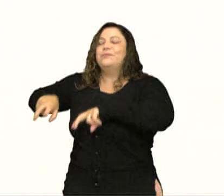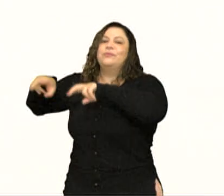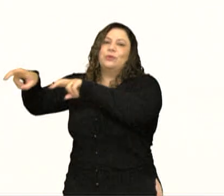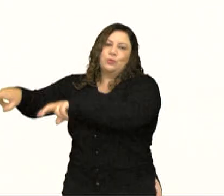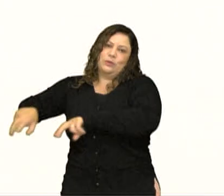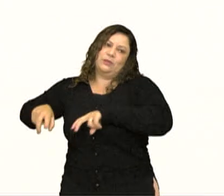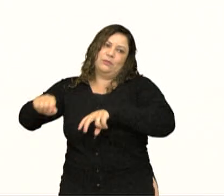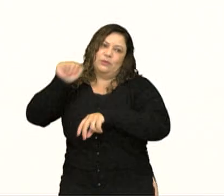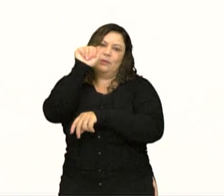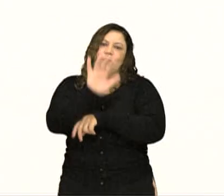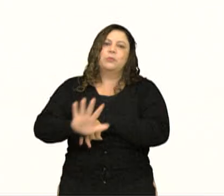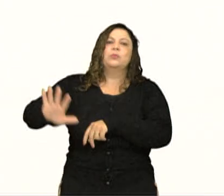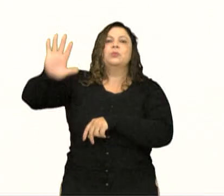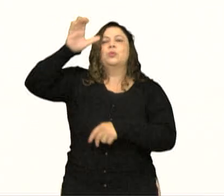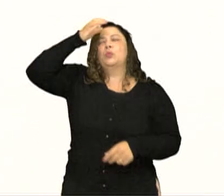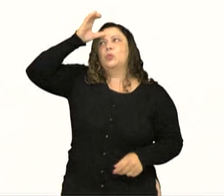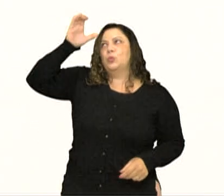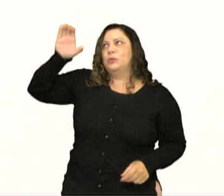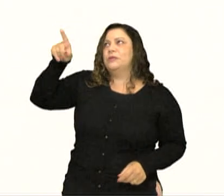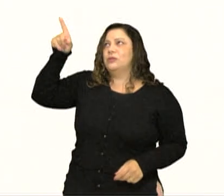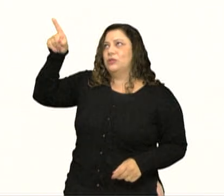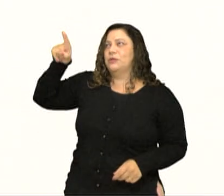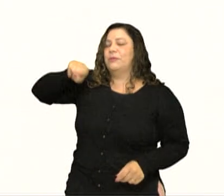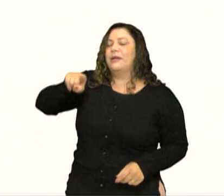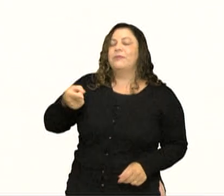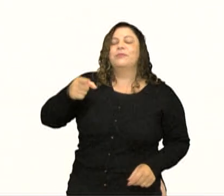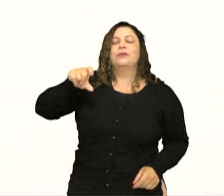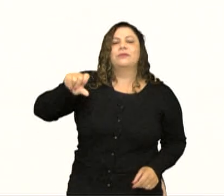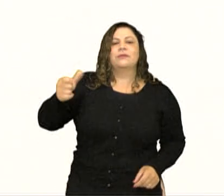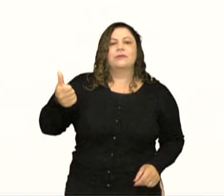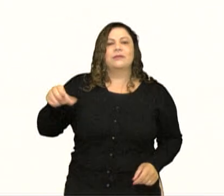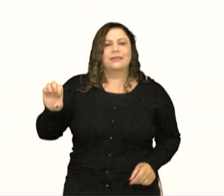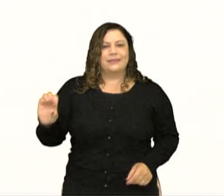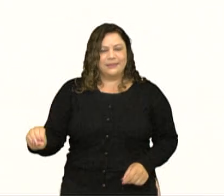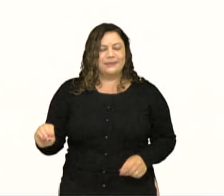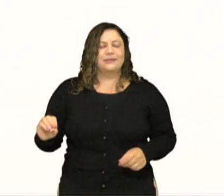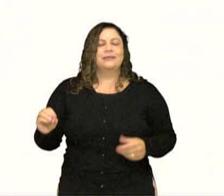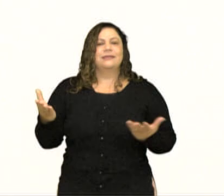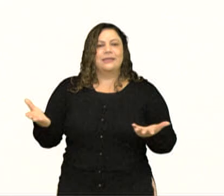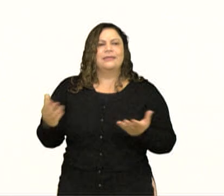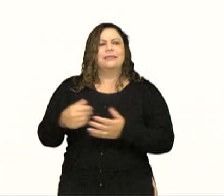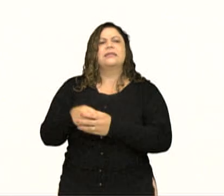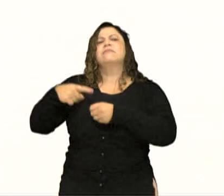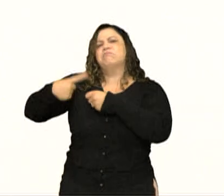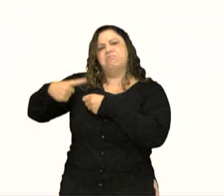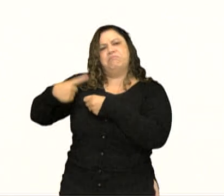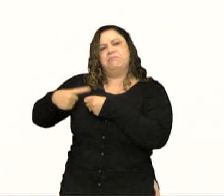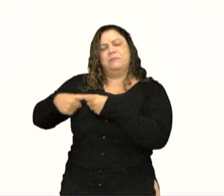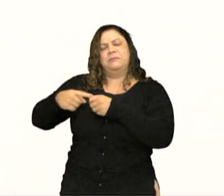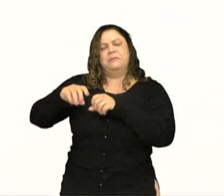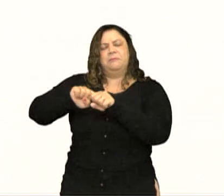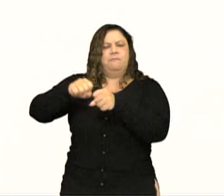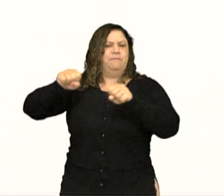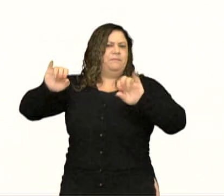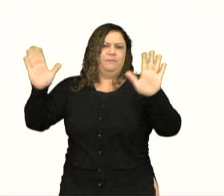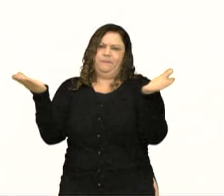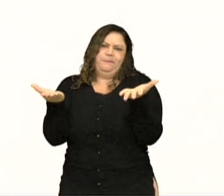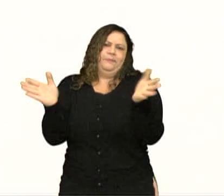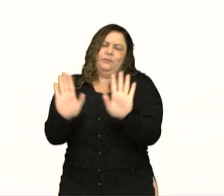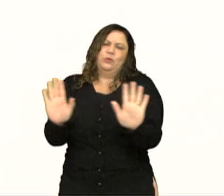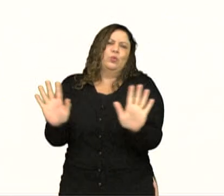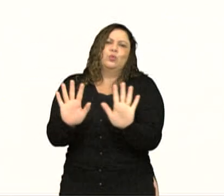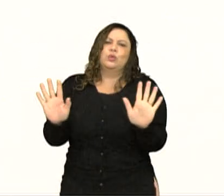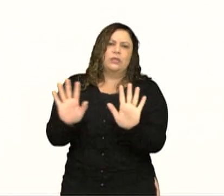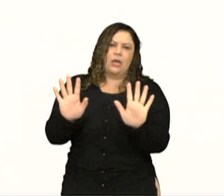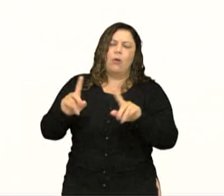temos uma imagem de Curitiba em 1960, que vai dar uma ideia para nós que ela ainda era uma cidade não tão grande como hoje, né?